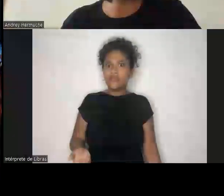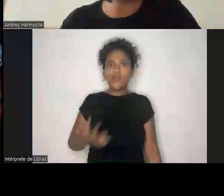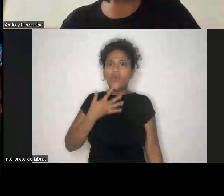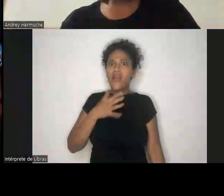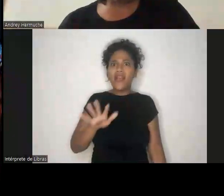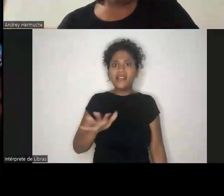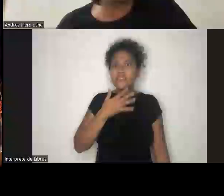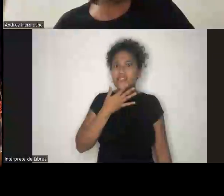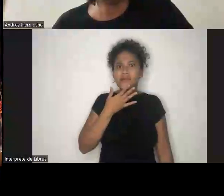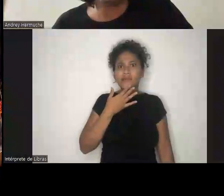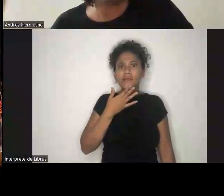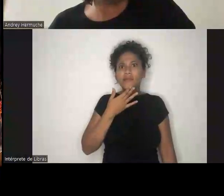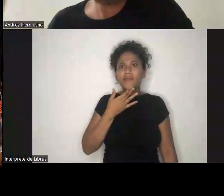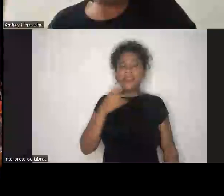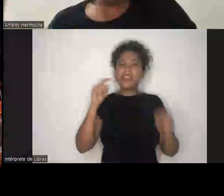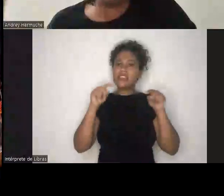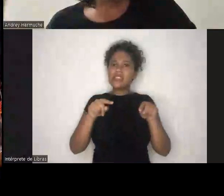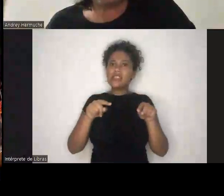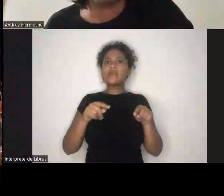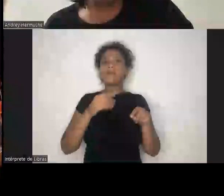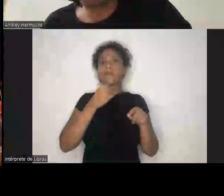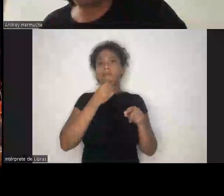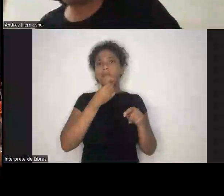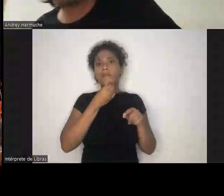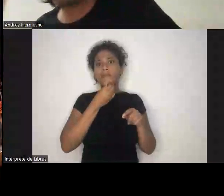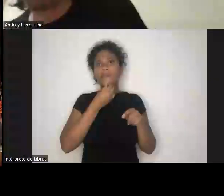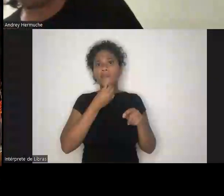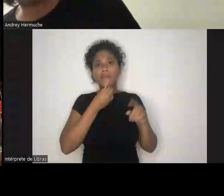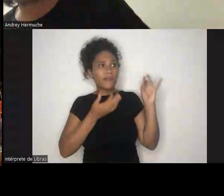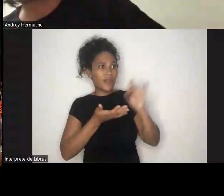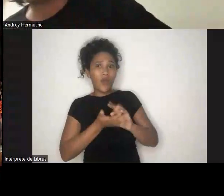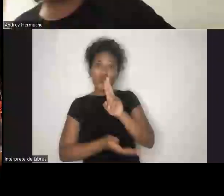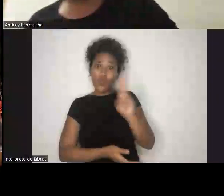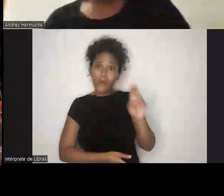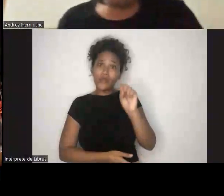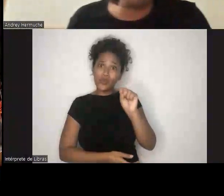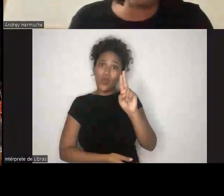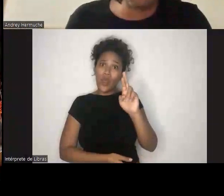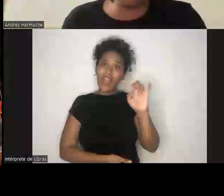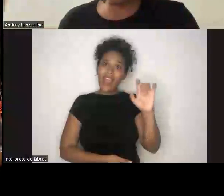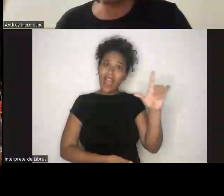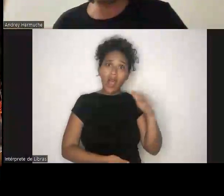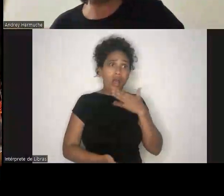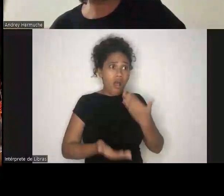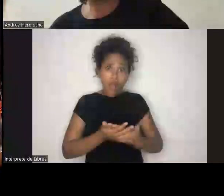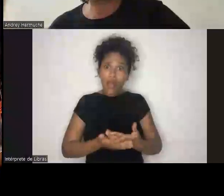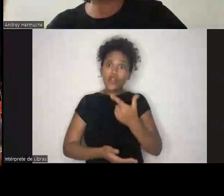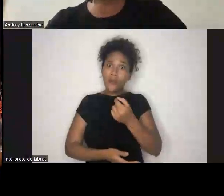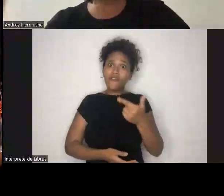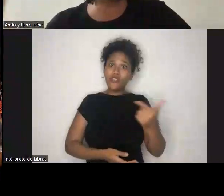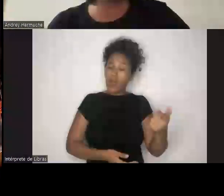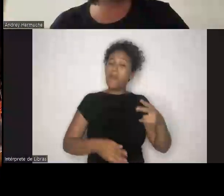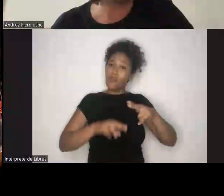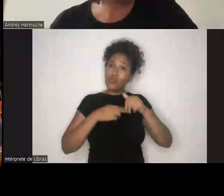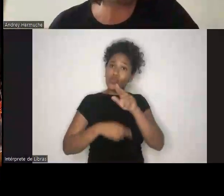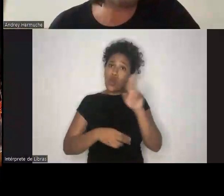que dessa forma foi muito foi realmente surreal esse palco da Surreal de 2022 né com